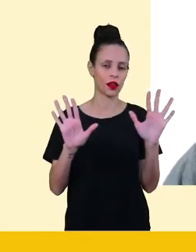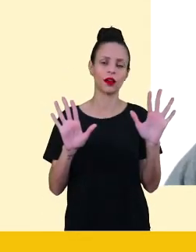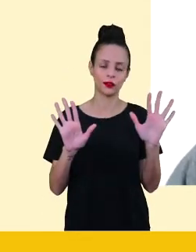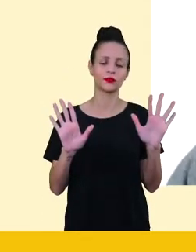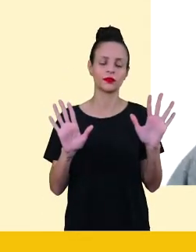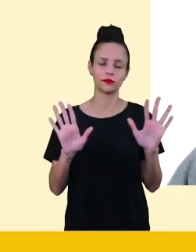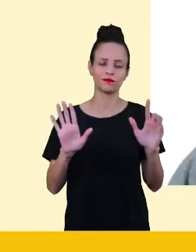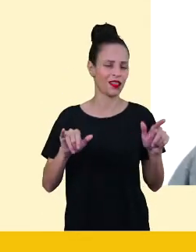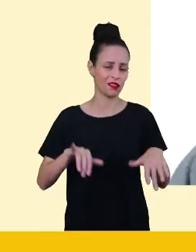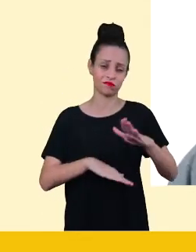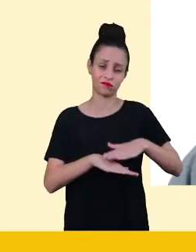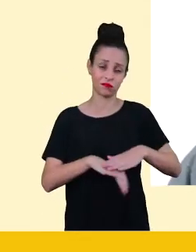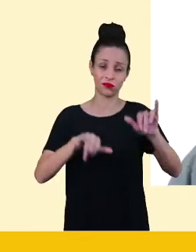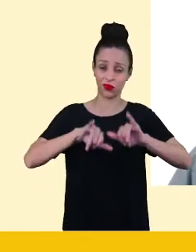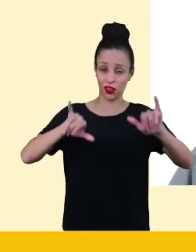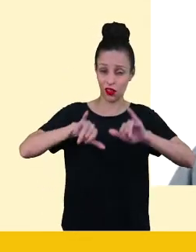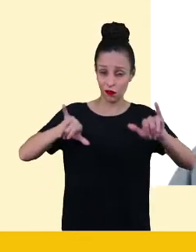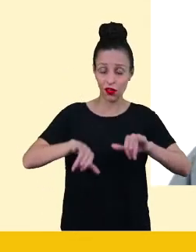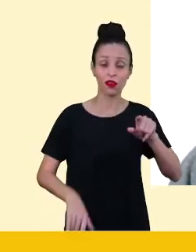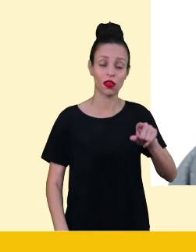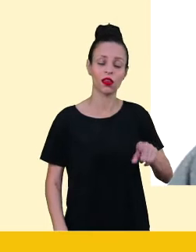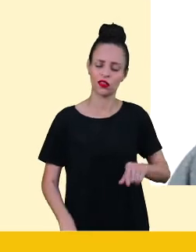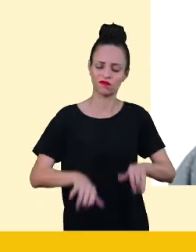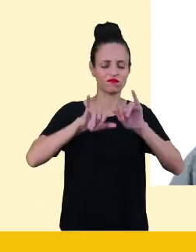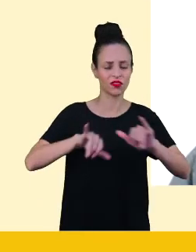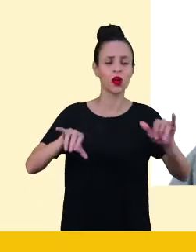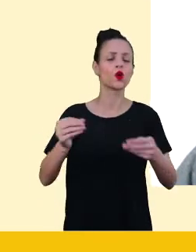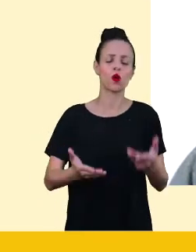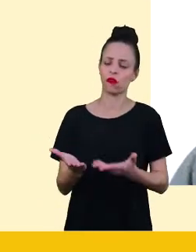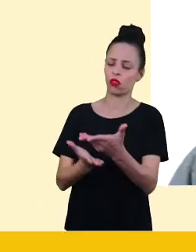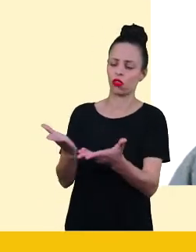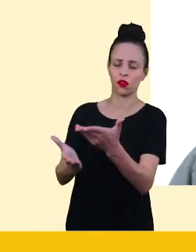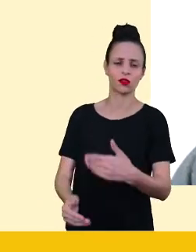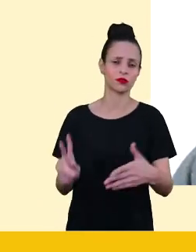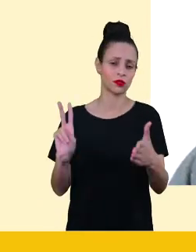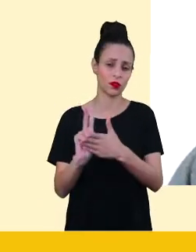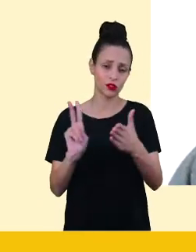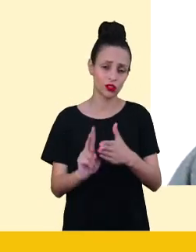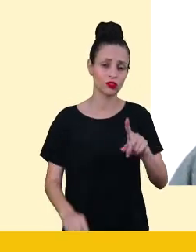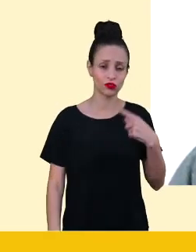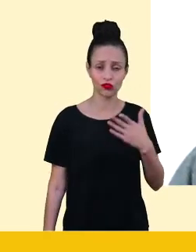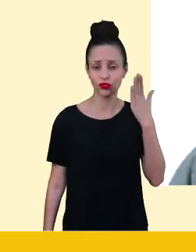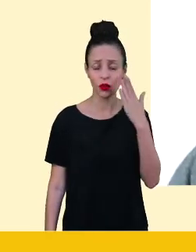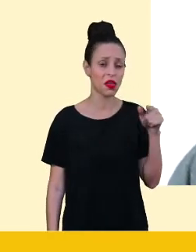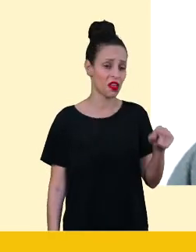campanha dele, né? Como queria tratar os índios, né? Não tem o menor interesse